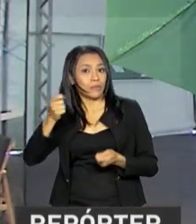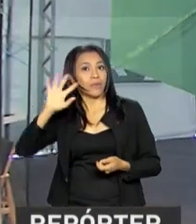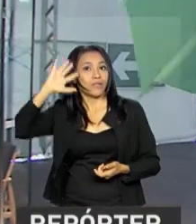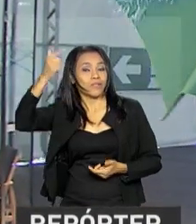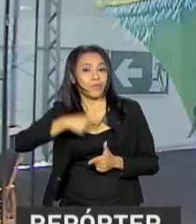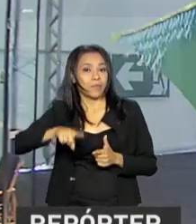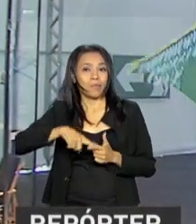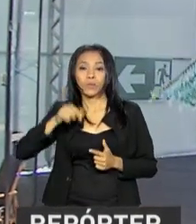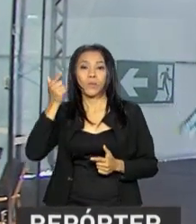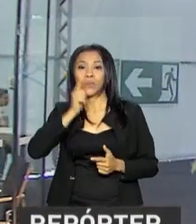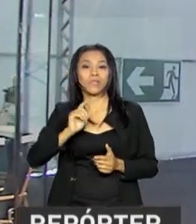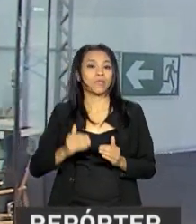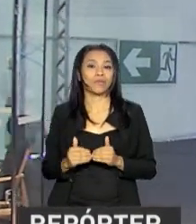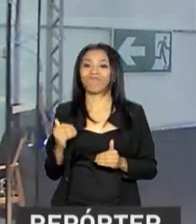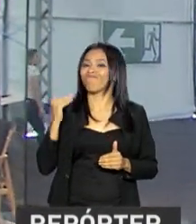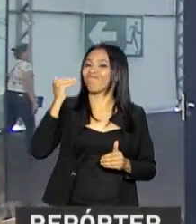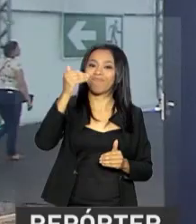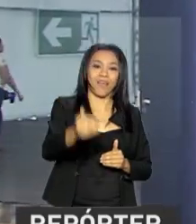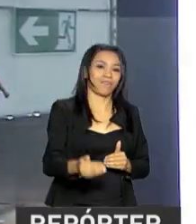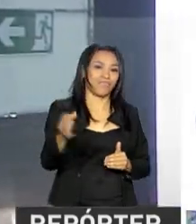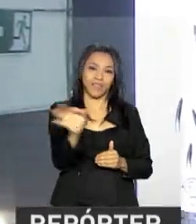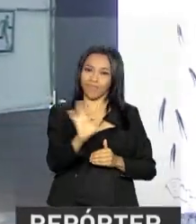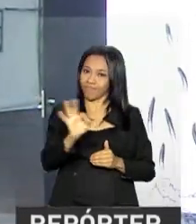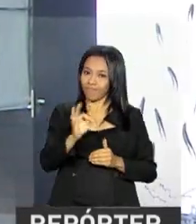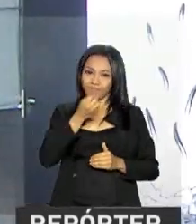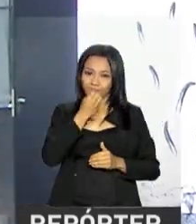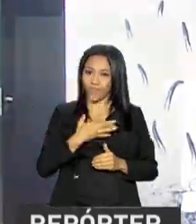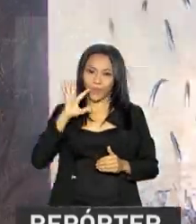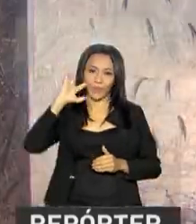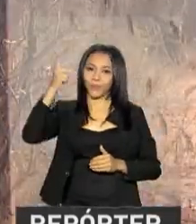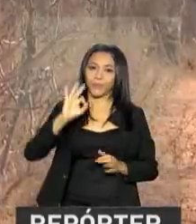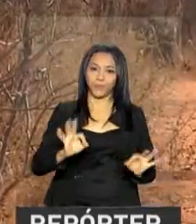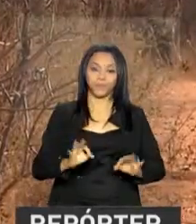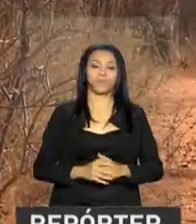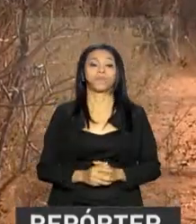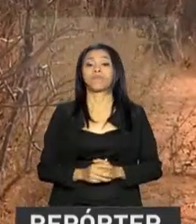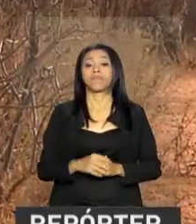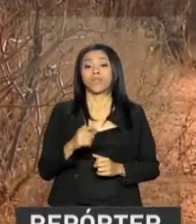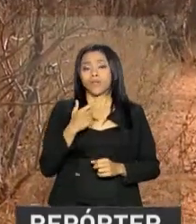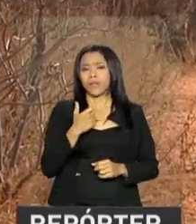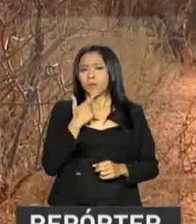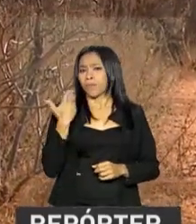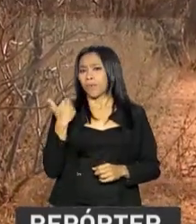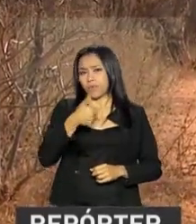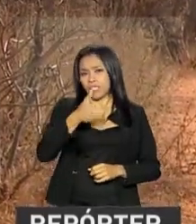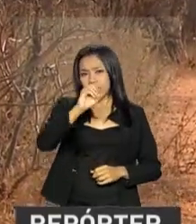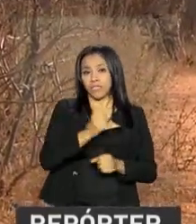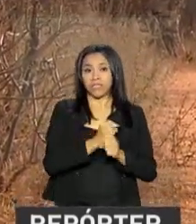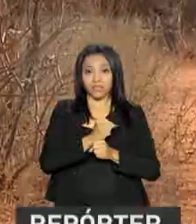avançou. É, minha gente, parece que o resultado não foi bom para o neto de Dom João. Há pouco mais de 10 anos,